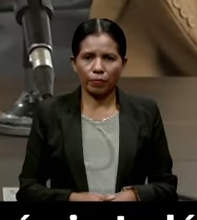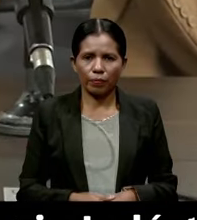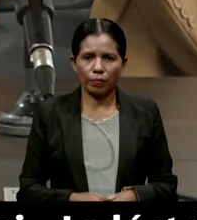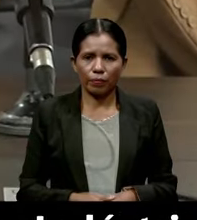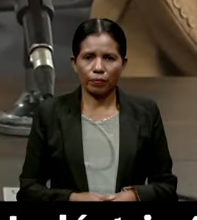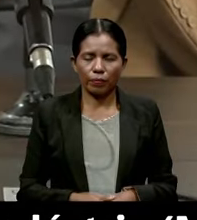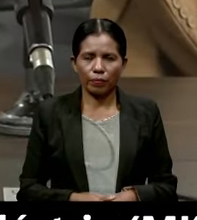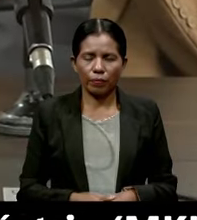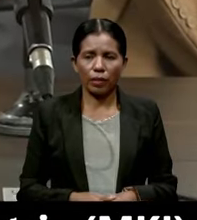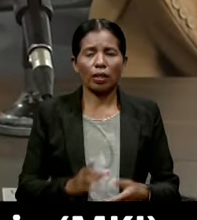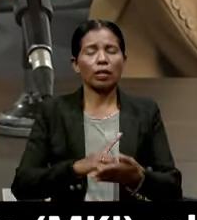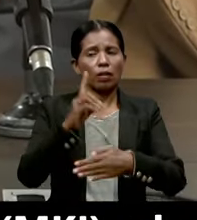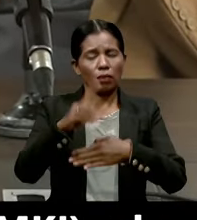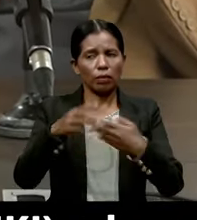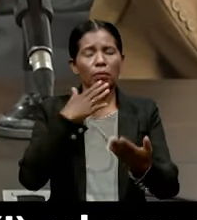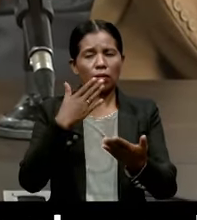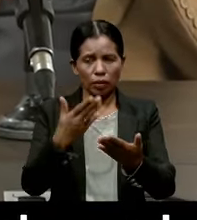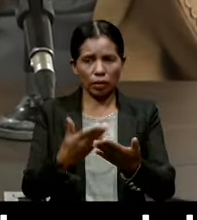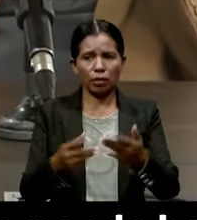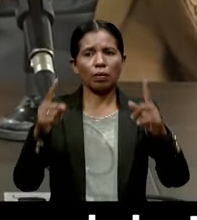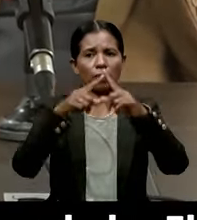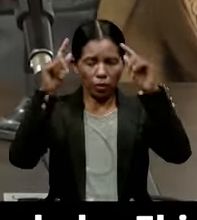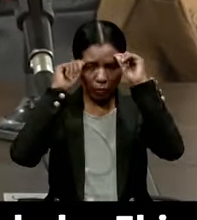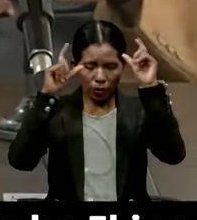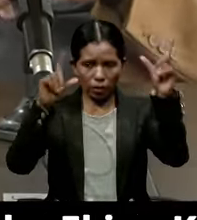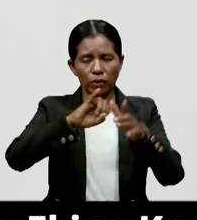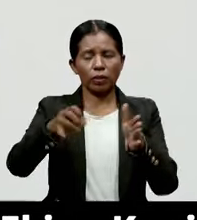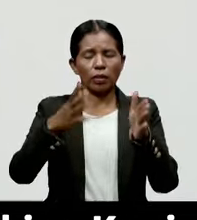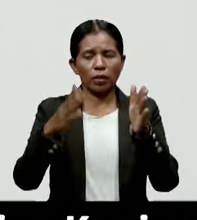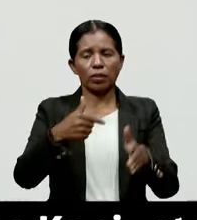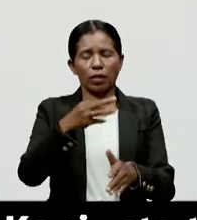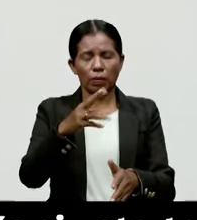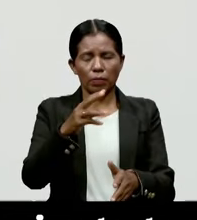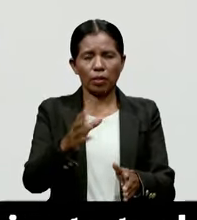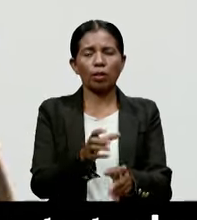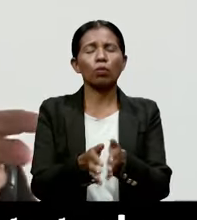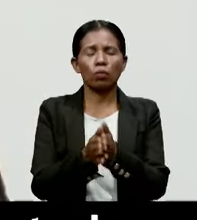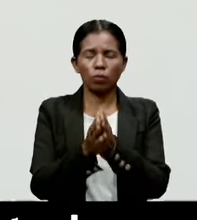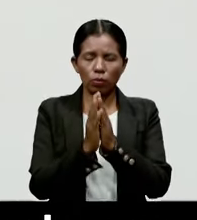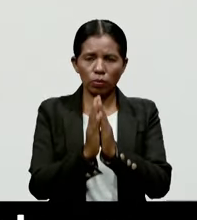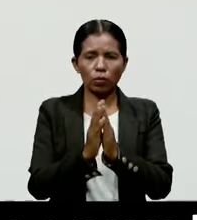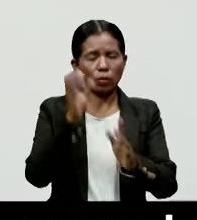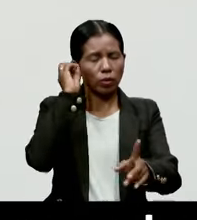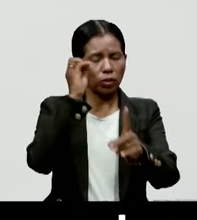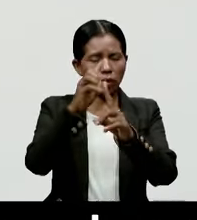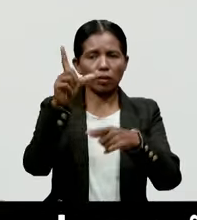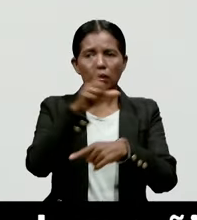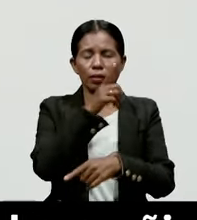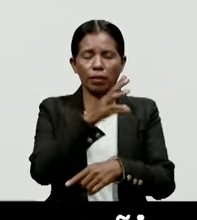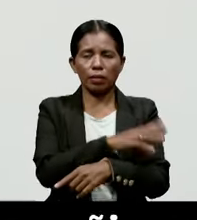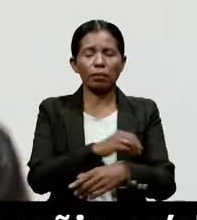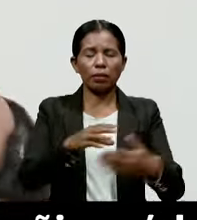Ligado ao desenvolvimento de Bedia no sustentável Timor-Leste, jornalista GMN e sua opinião líder nacional Mariel Kateri, no atual